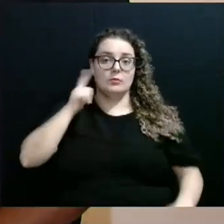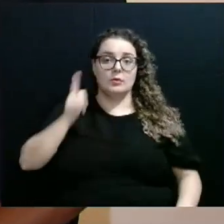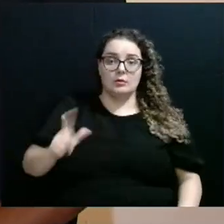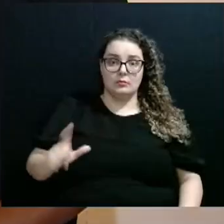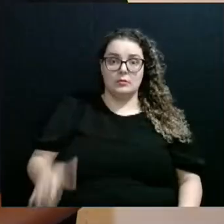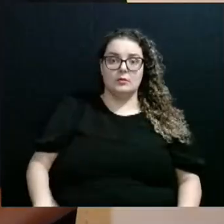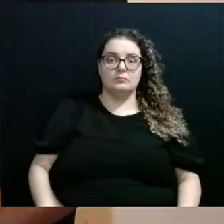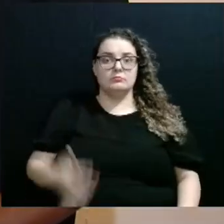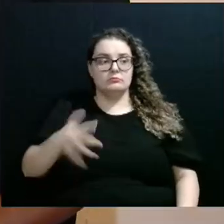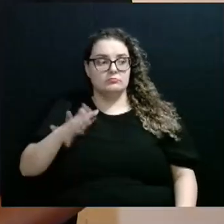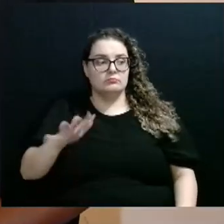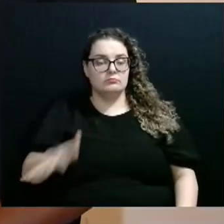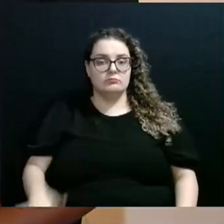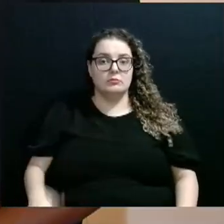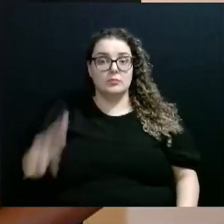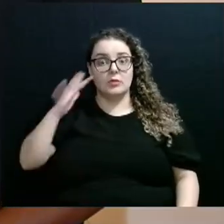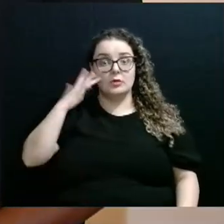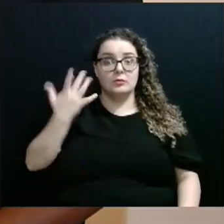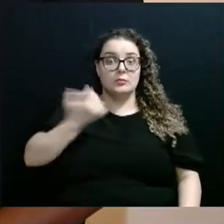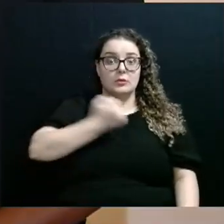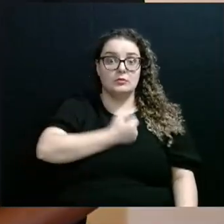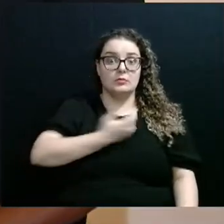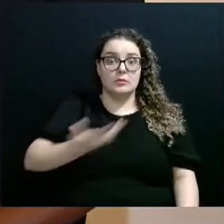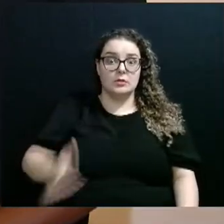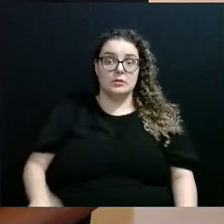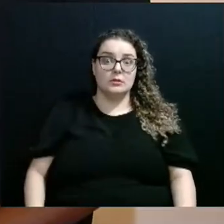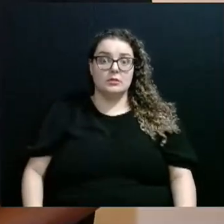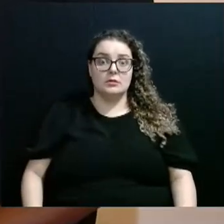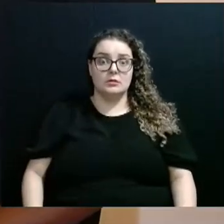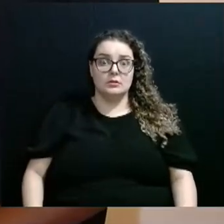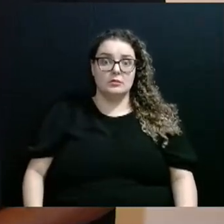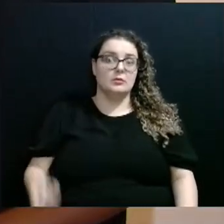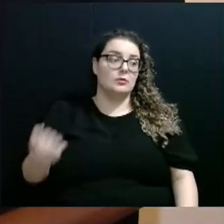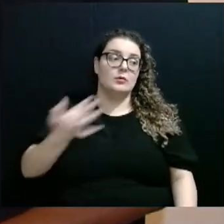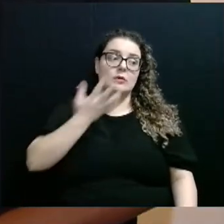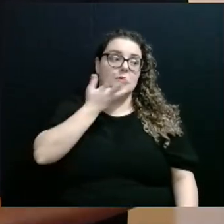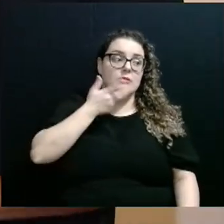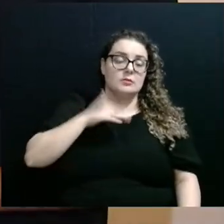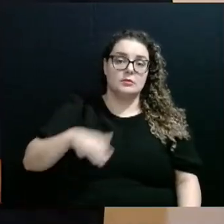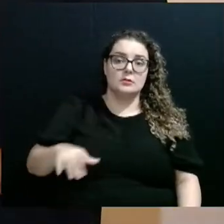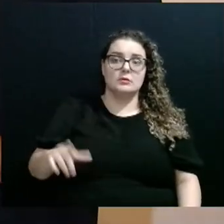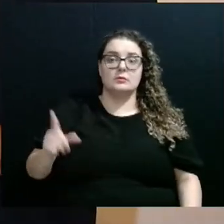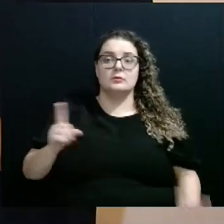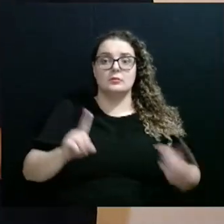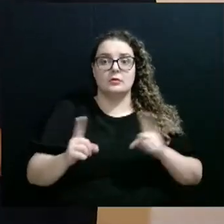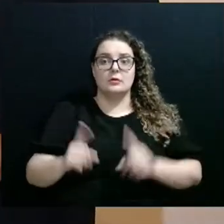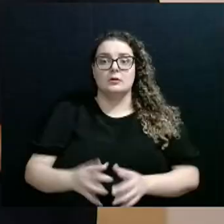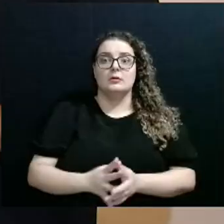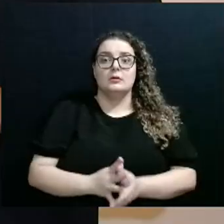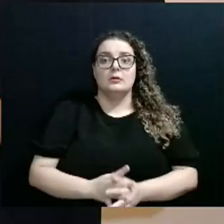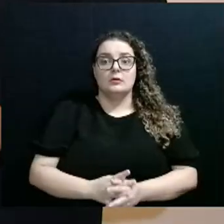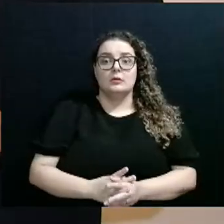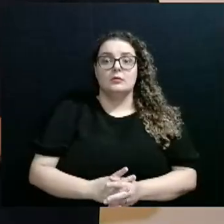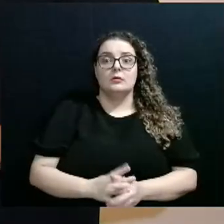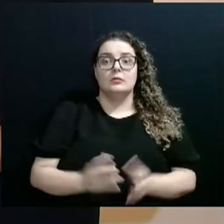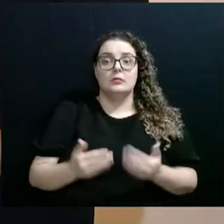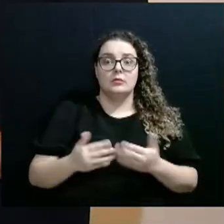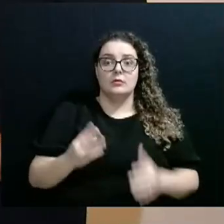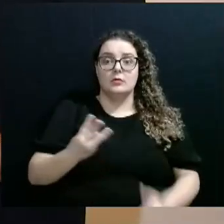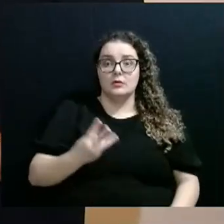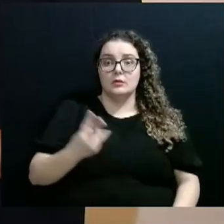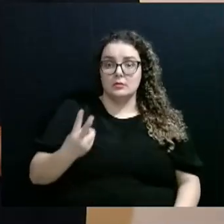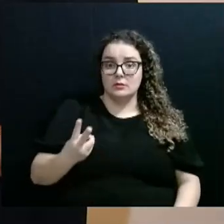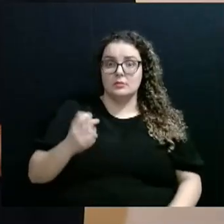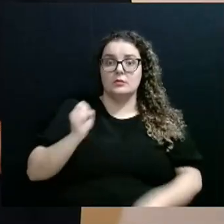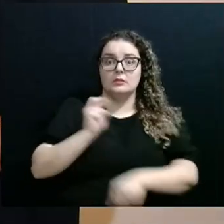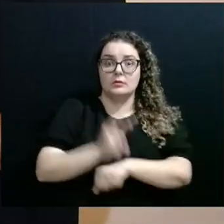não sei se você tem esse número ou não, Bruno, quantas crianças devem passar por aqui? Olha, a gente abriu 32 vagas,